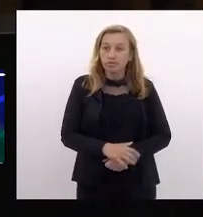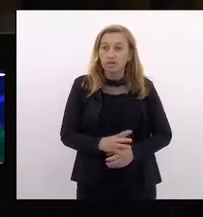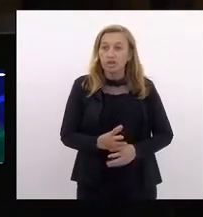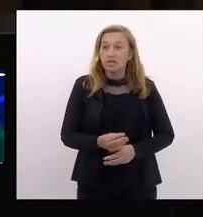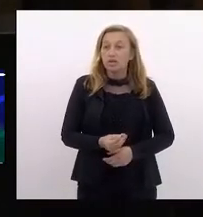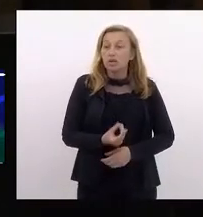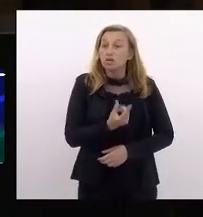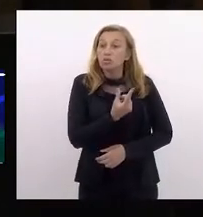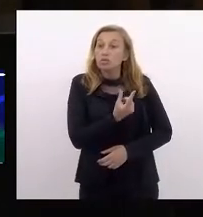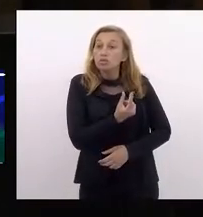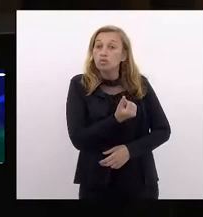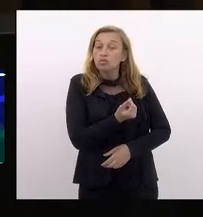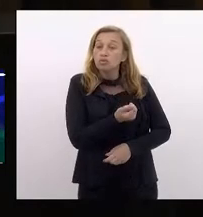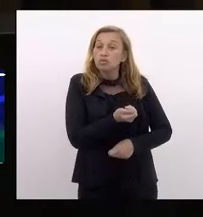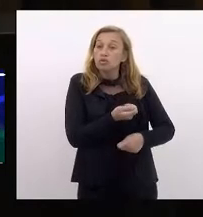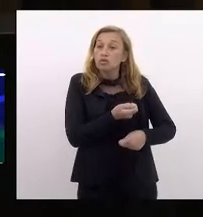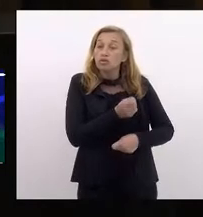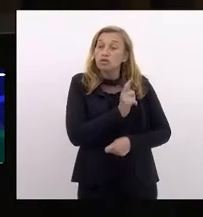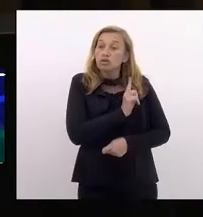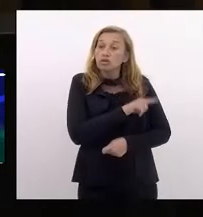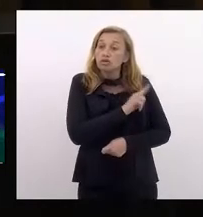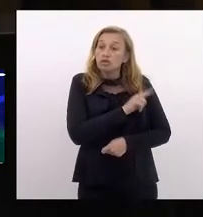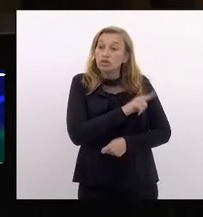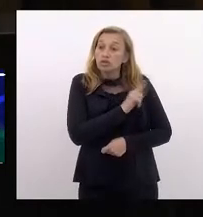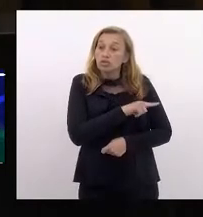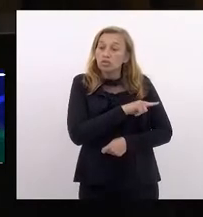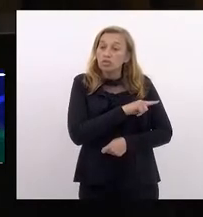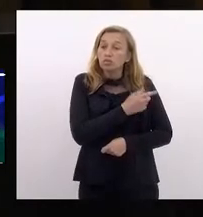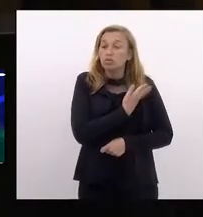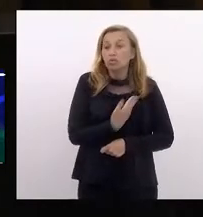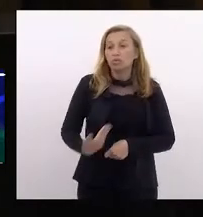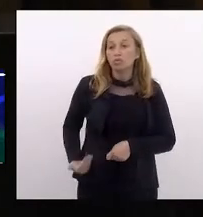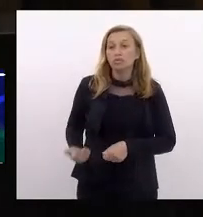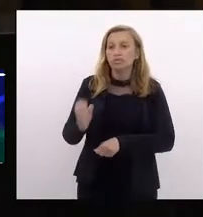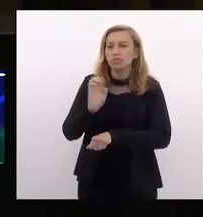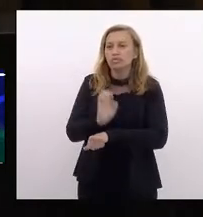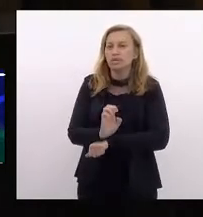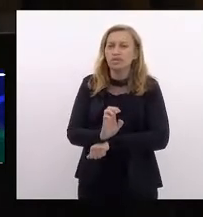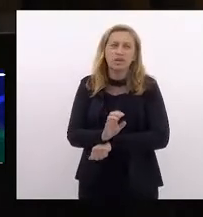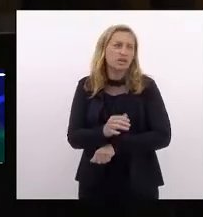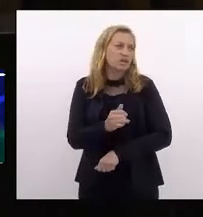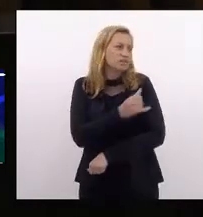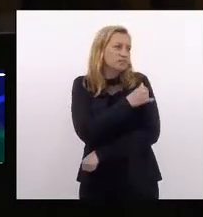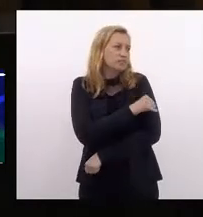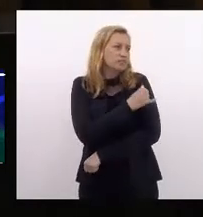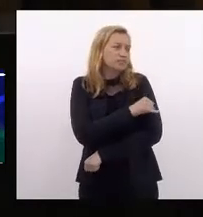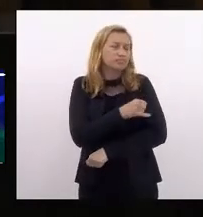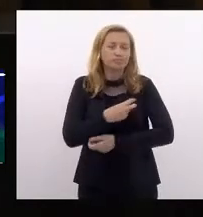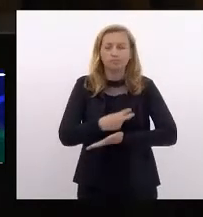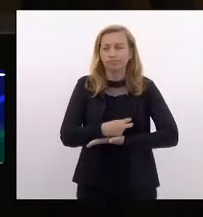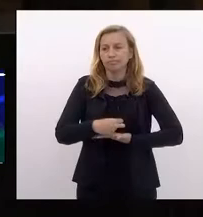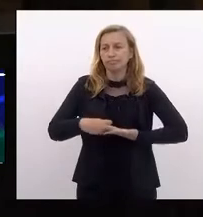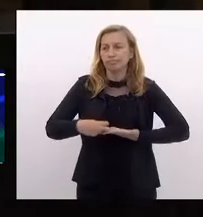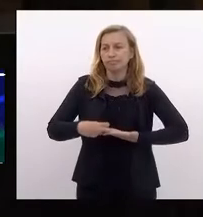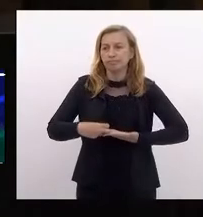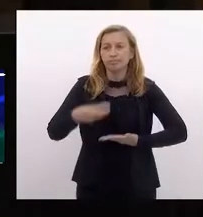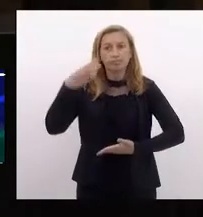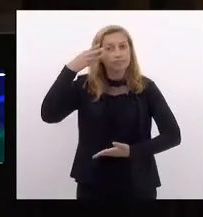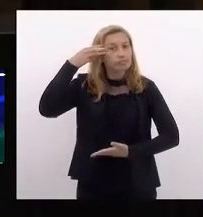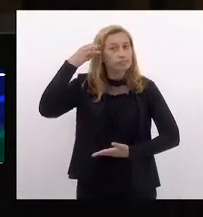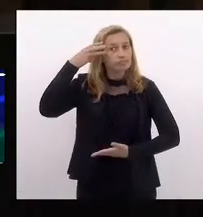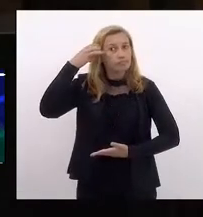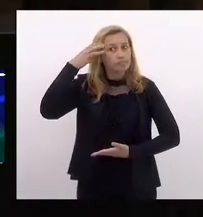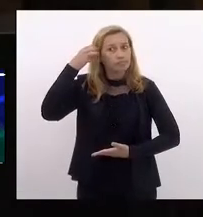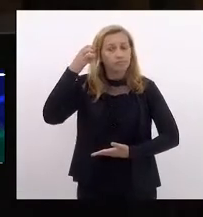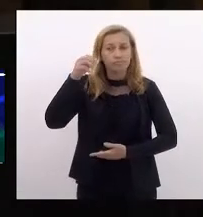contas da gestão do governador do Estado do Rio de Janeiro Wilson Viseu e